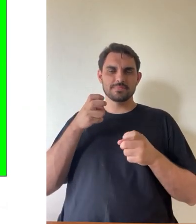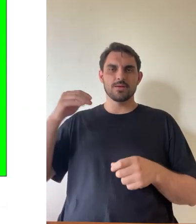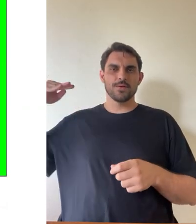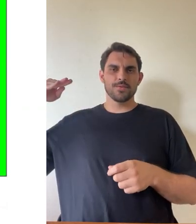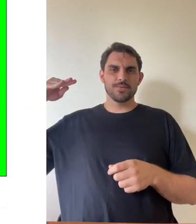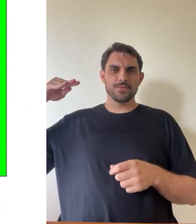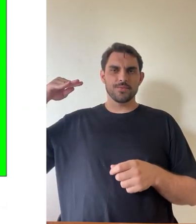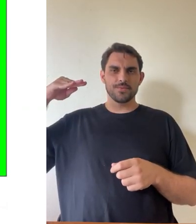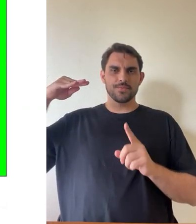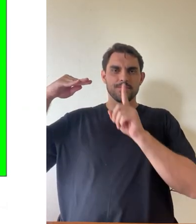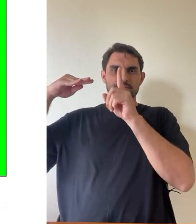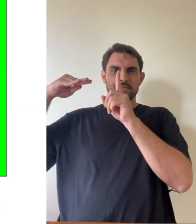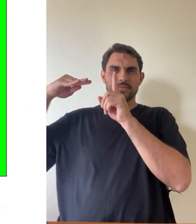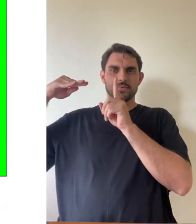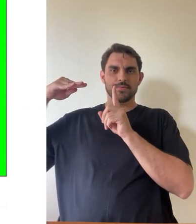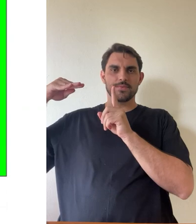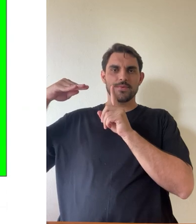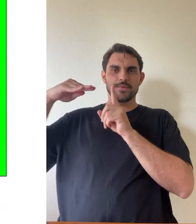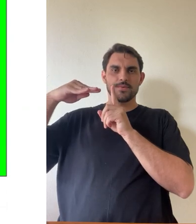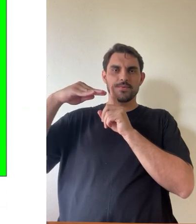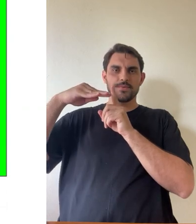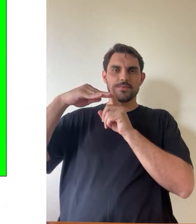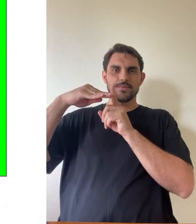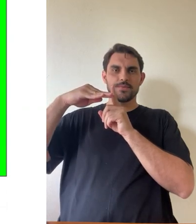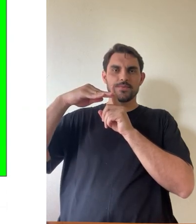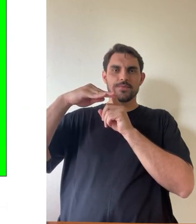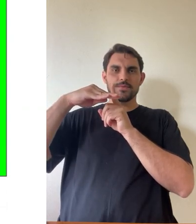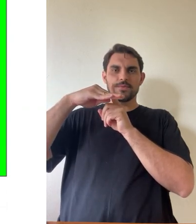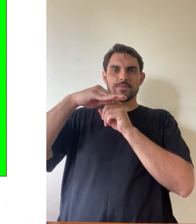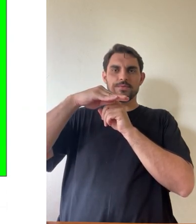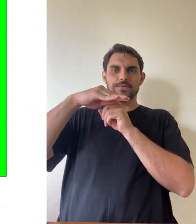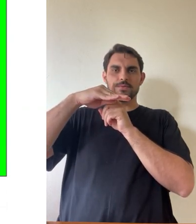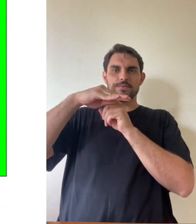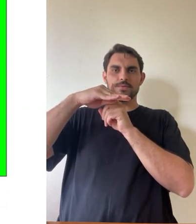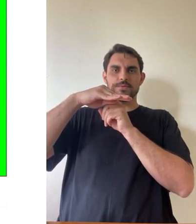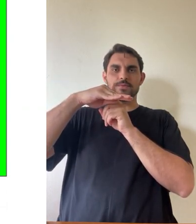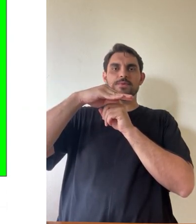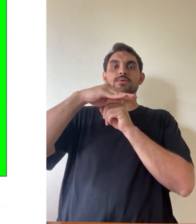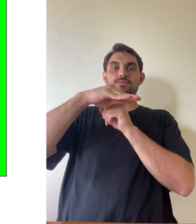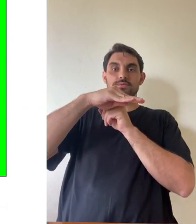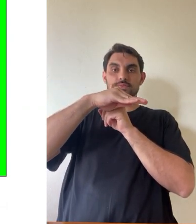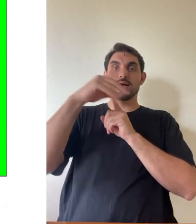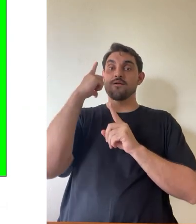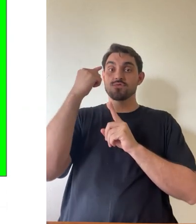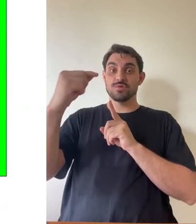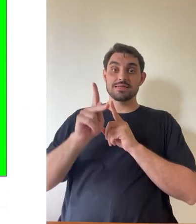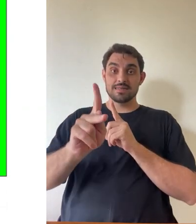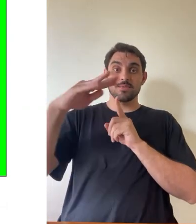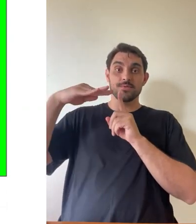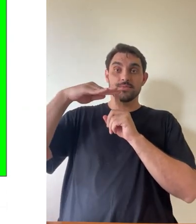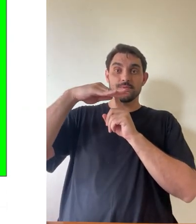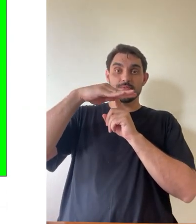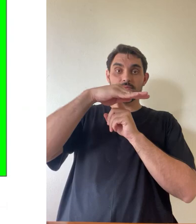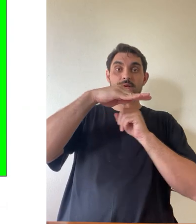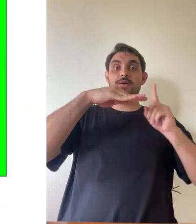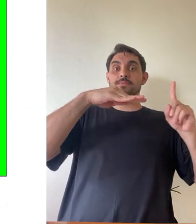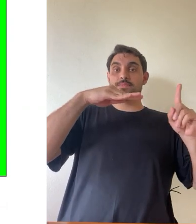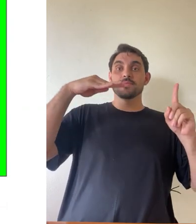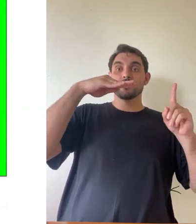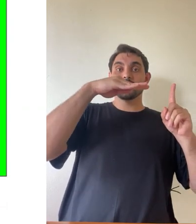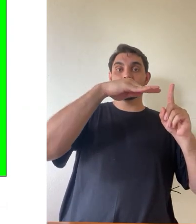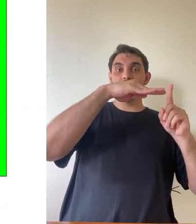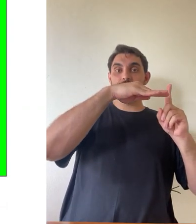Percebam que o corpo está se deslocando em linha reta, com velocidade constante, né? E ali nós temos,